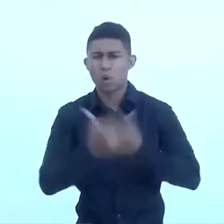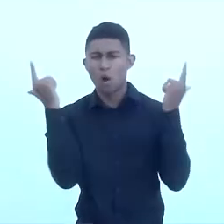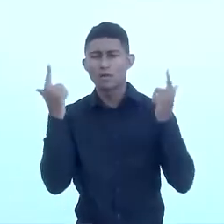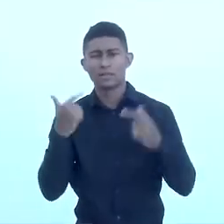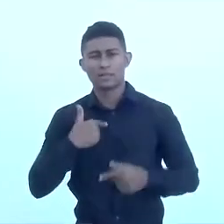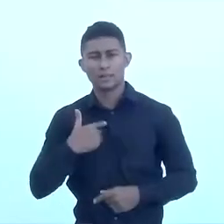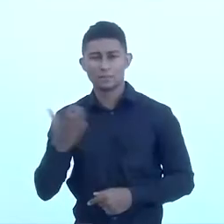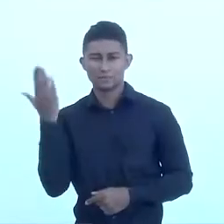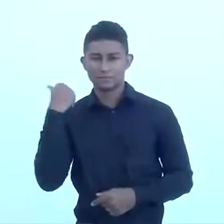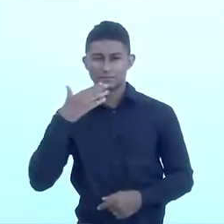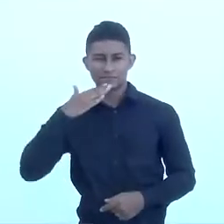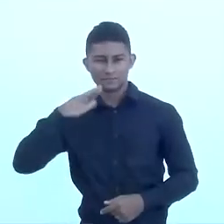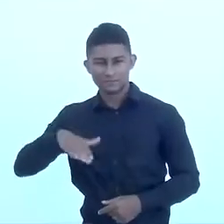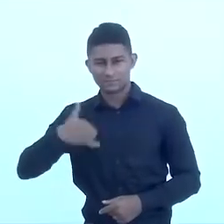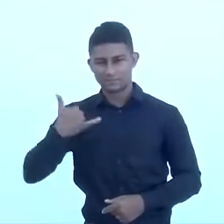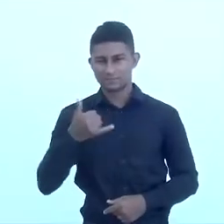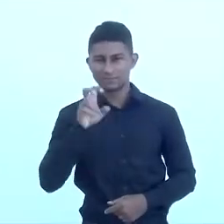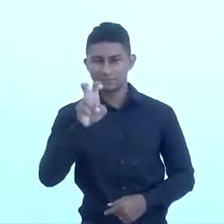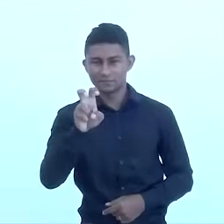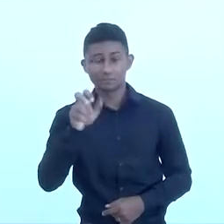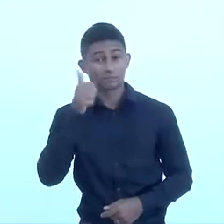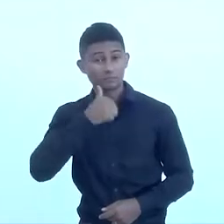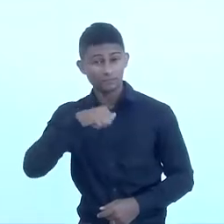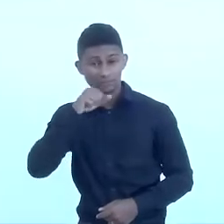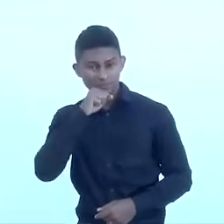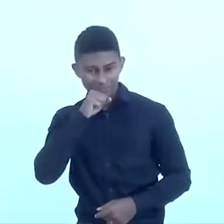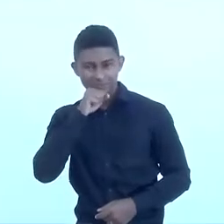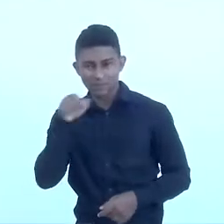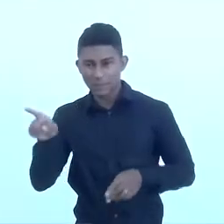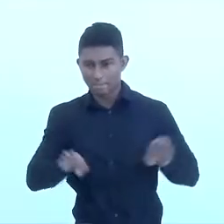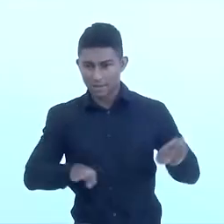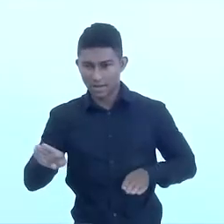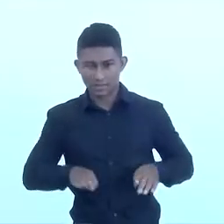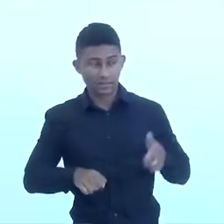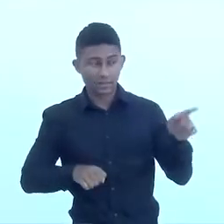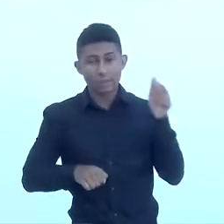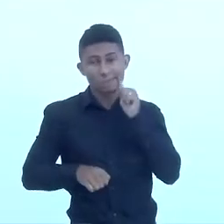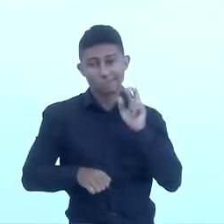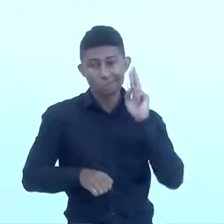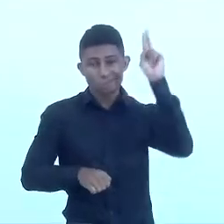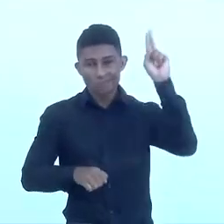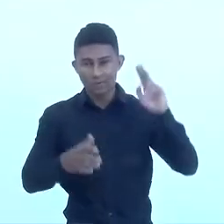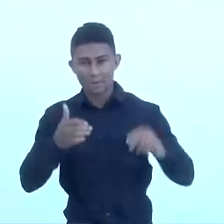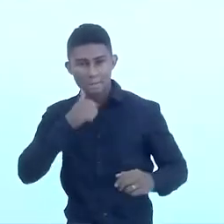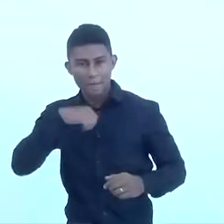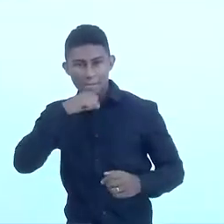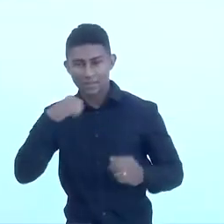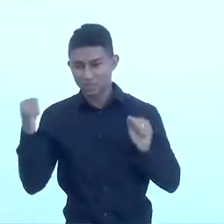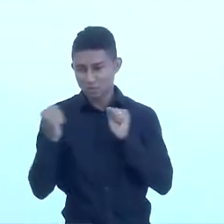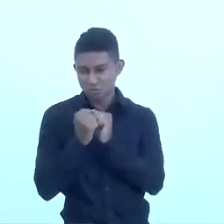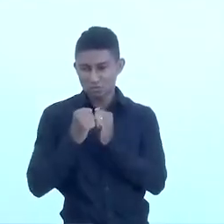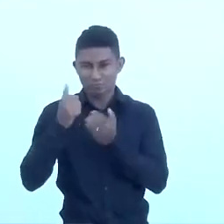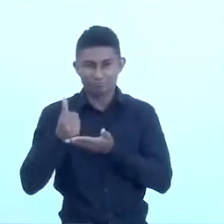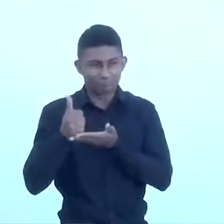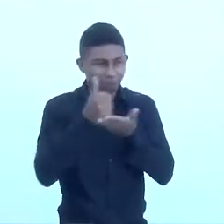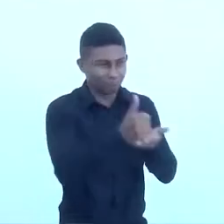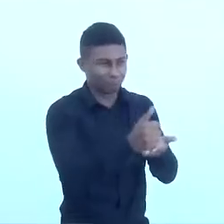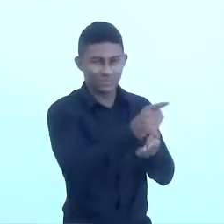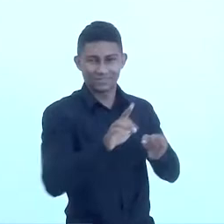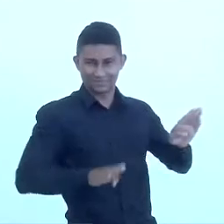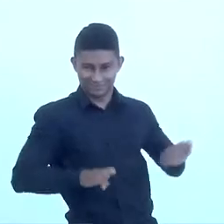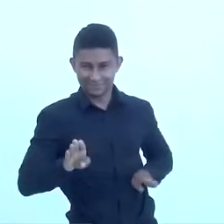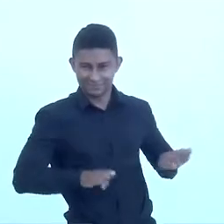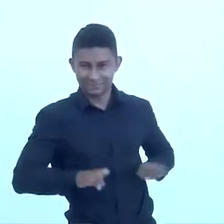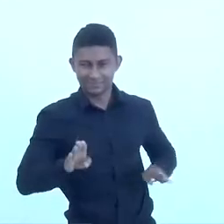tinha 5 anos, a minha mãe me levava para casa da patroa, para o trabalho, né, de